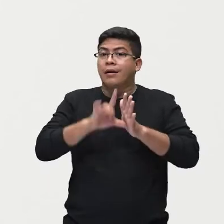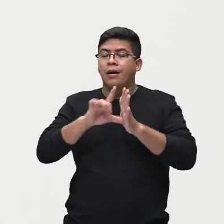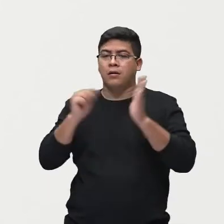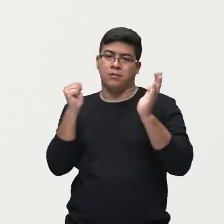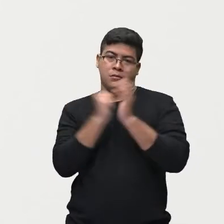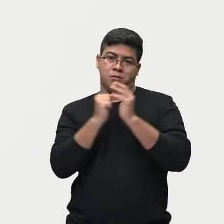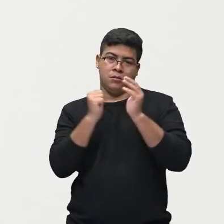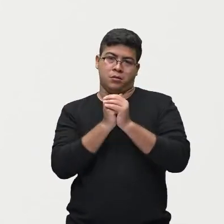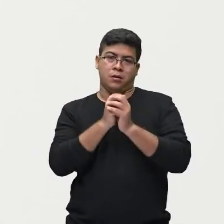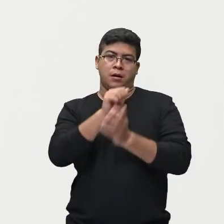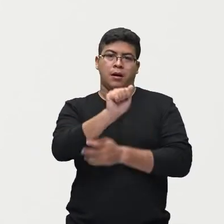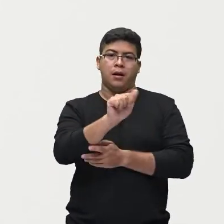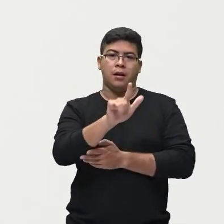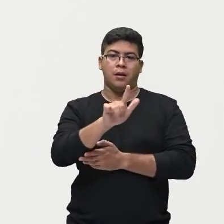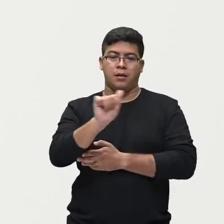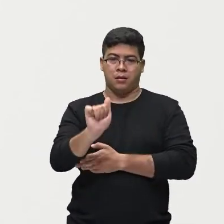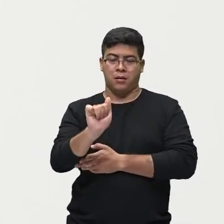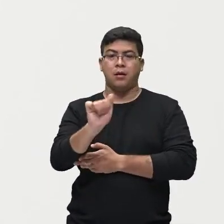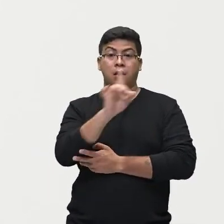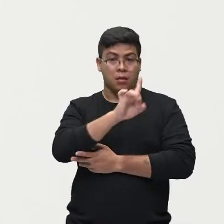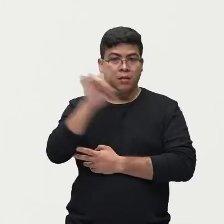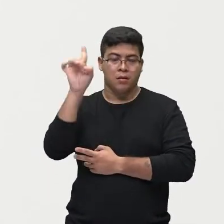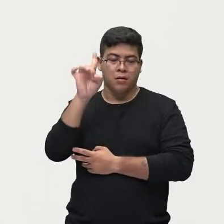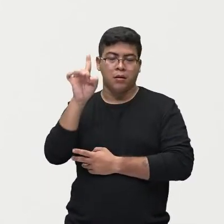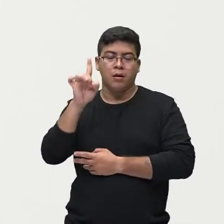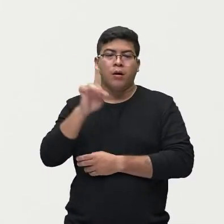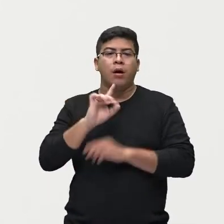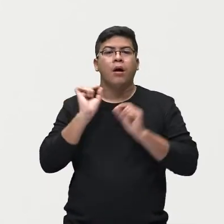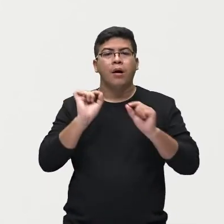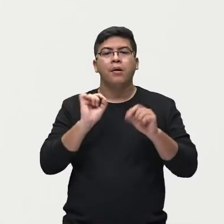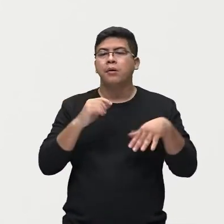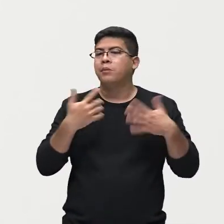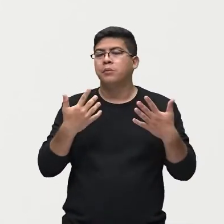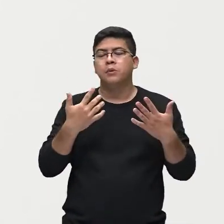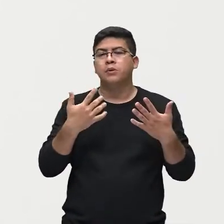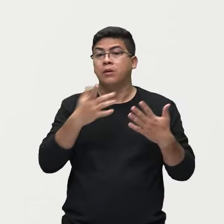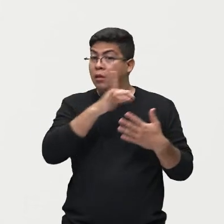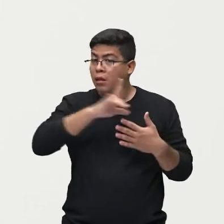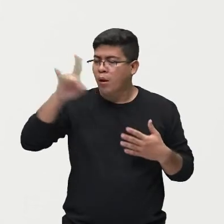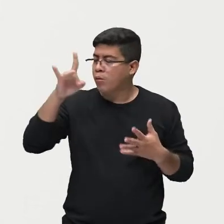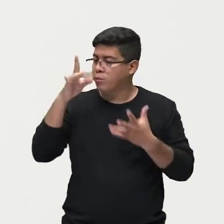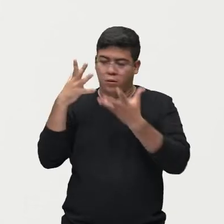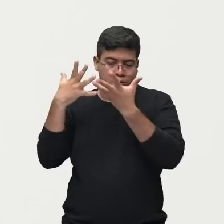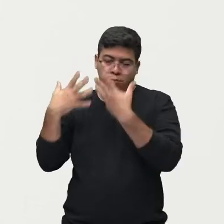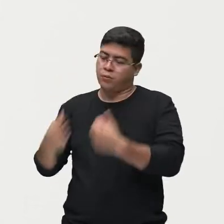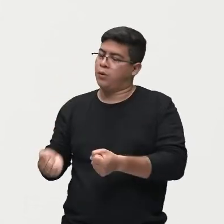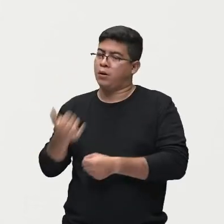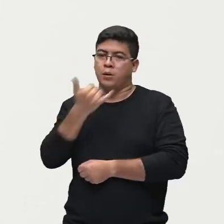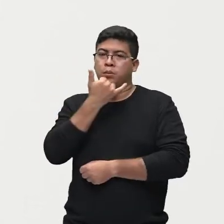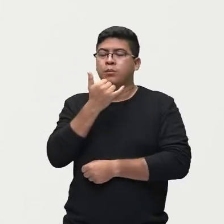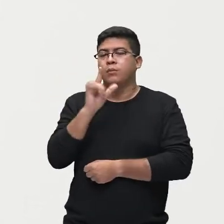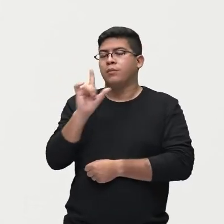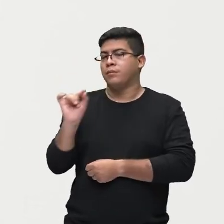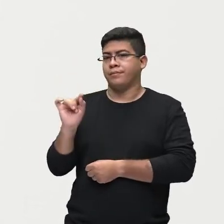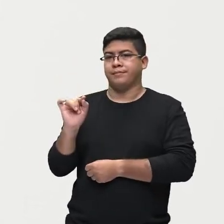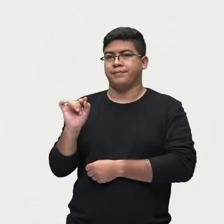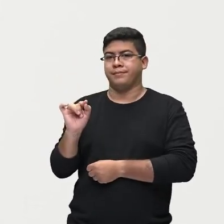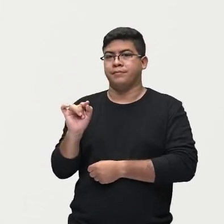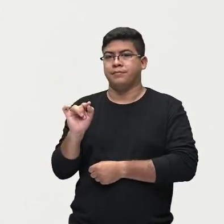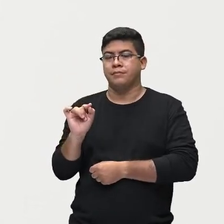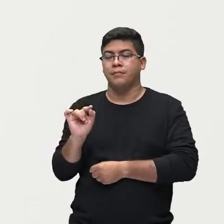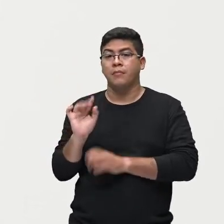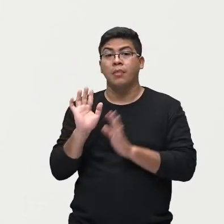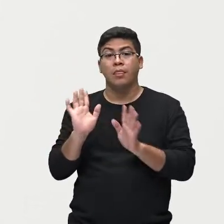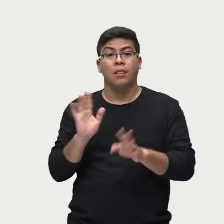para Allah, para Deus. Sem isso, Deus não vai aceitar os pedidos de perdão. Ou seja, no fundo,